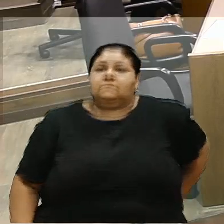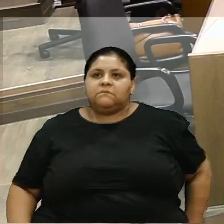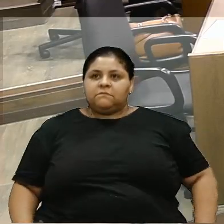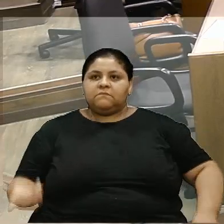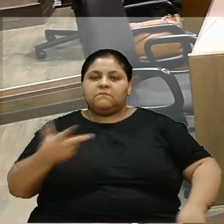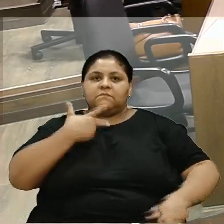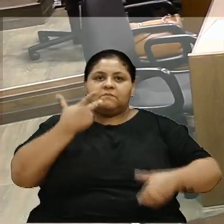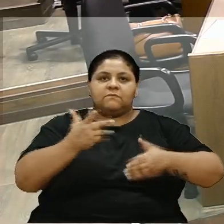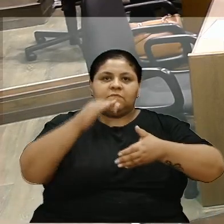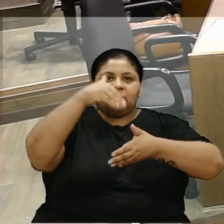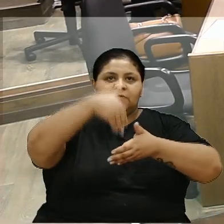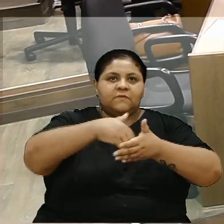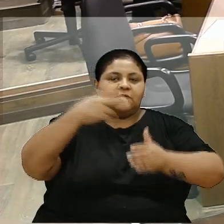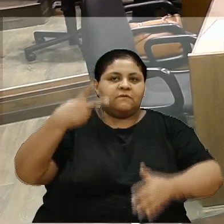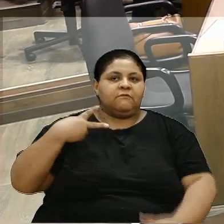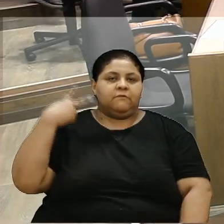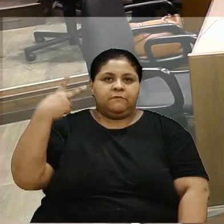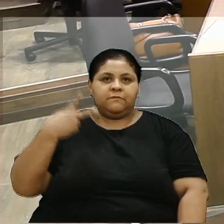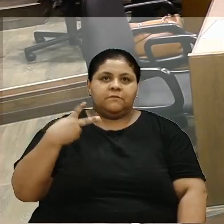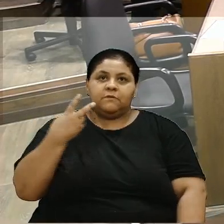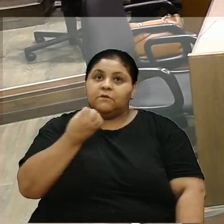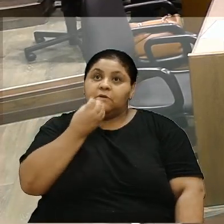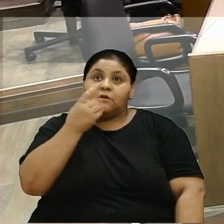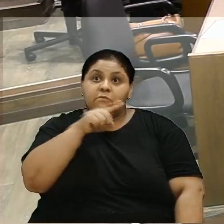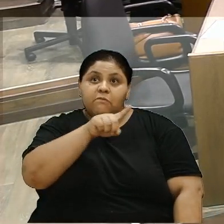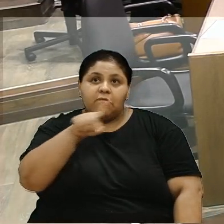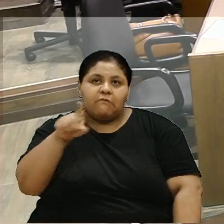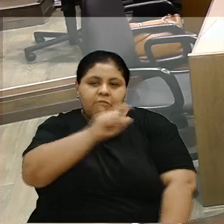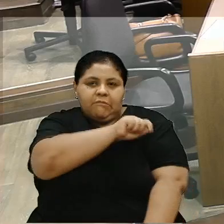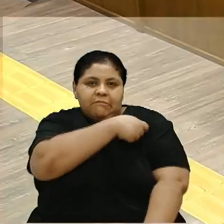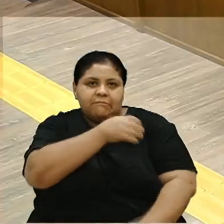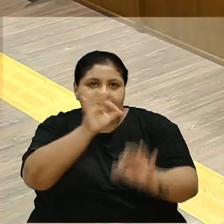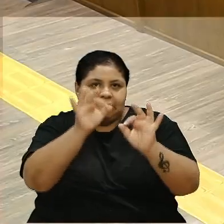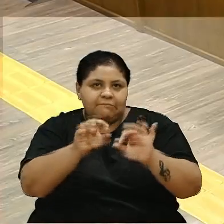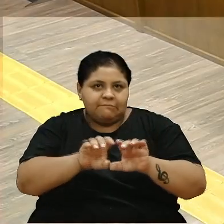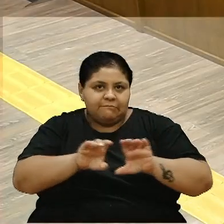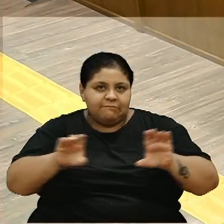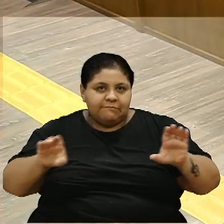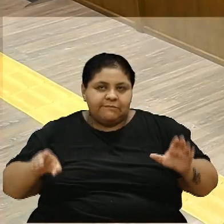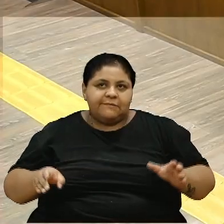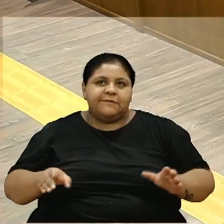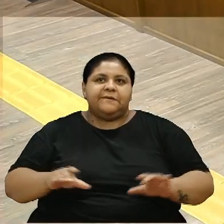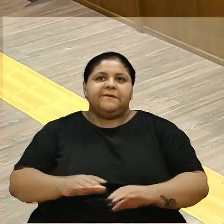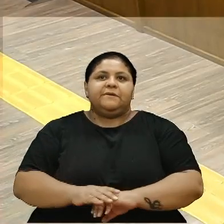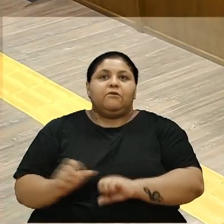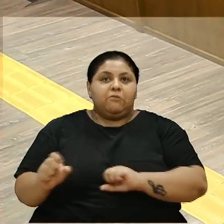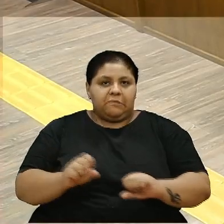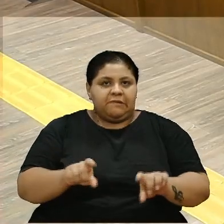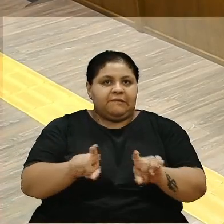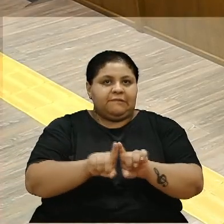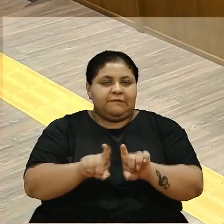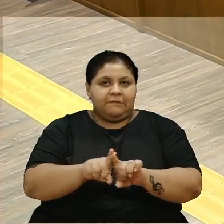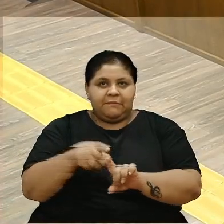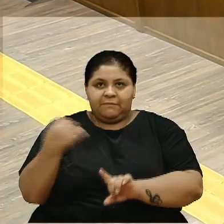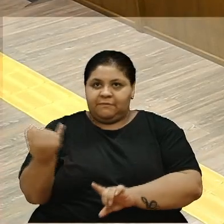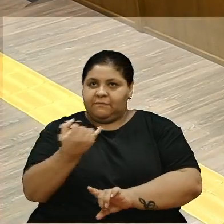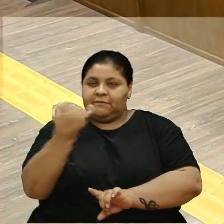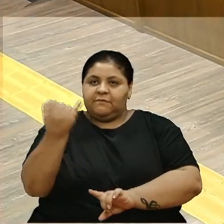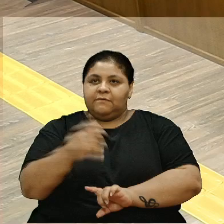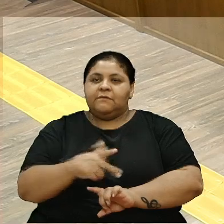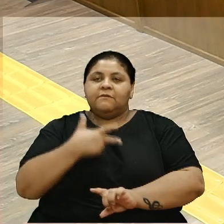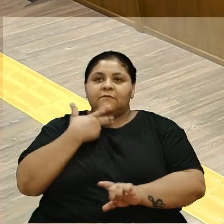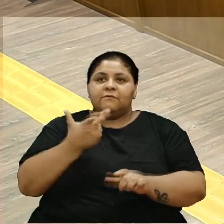Para declarar voto, que bom, vocês estão fiscalizando bem a mesa. Sigam fiscalizando os poderes. Importante.